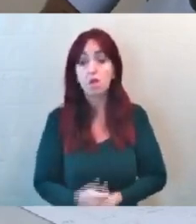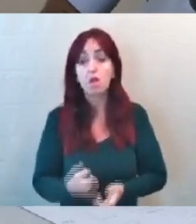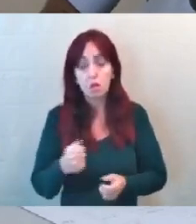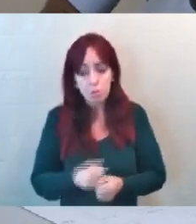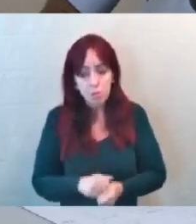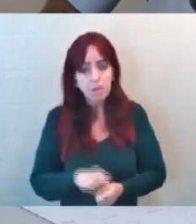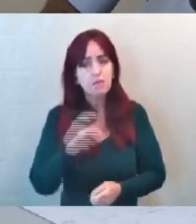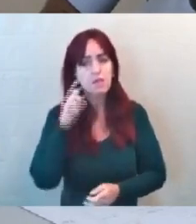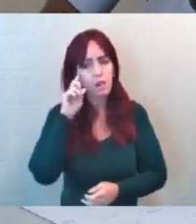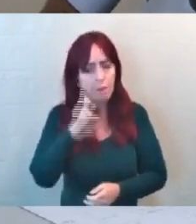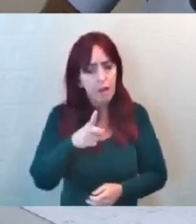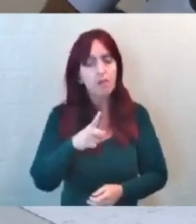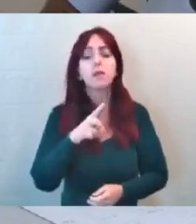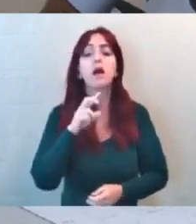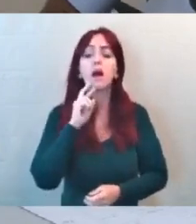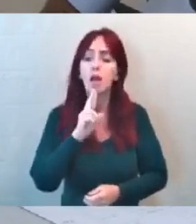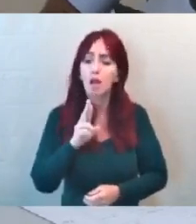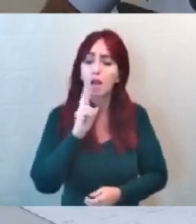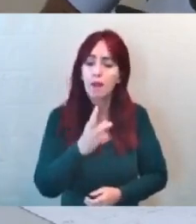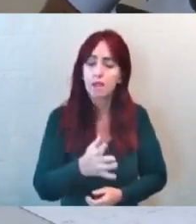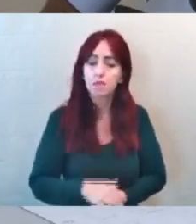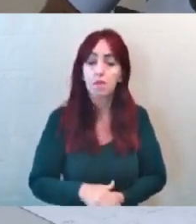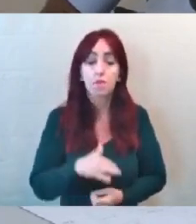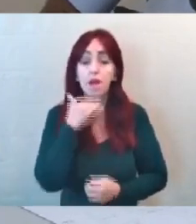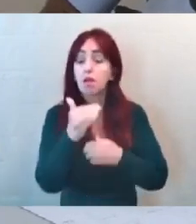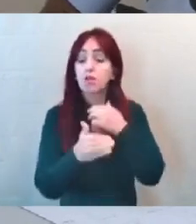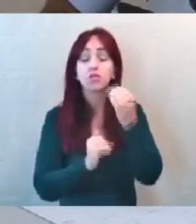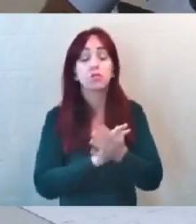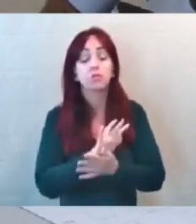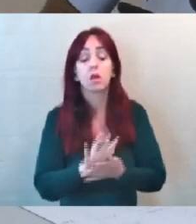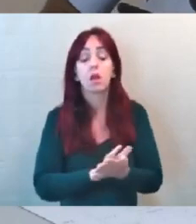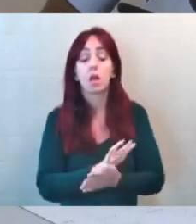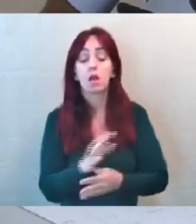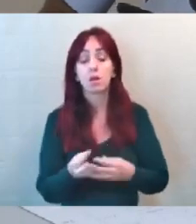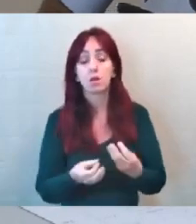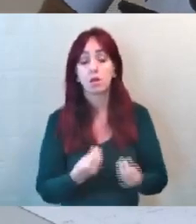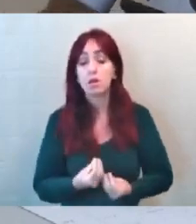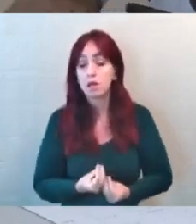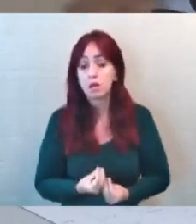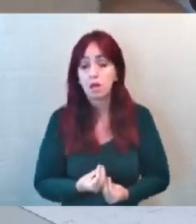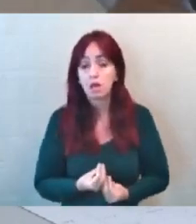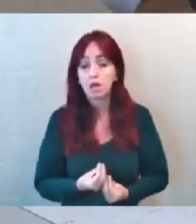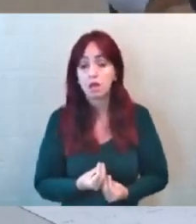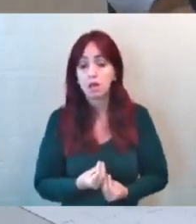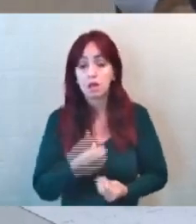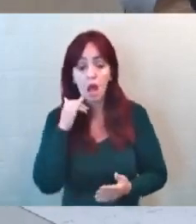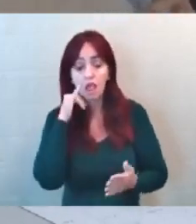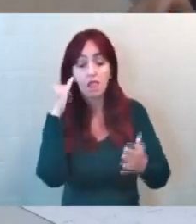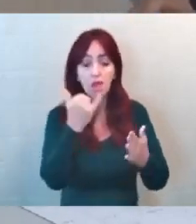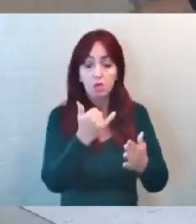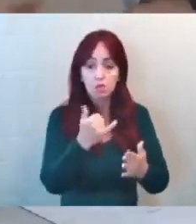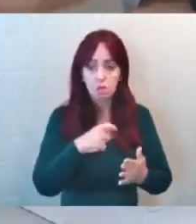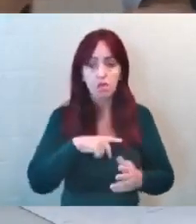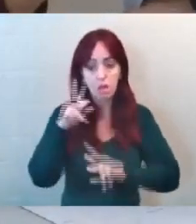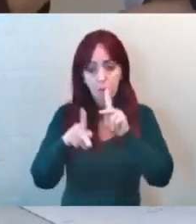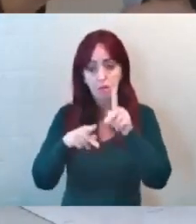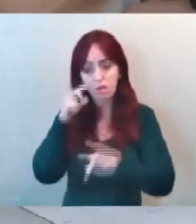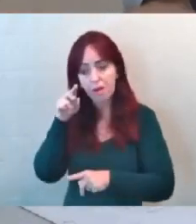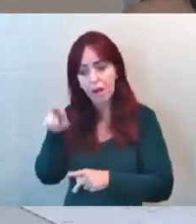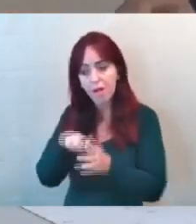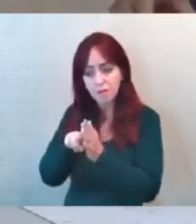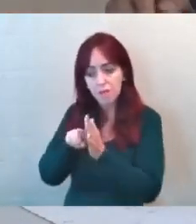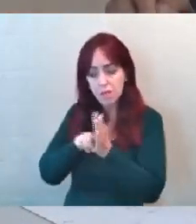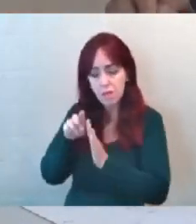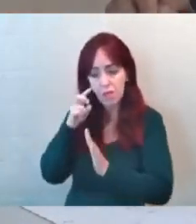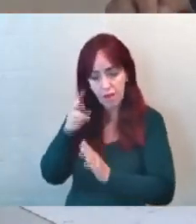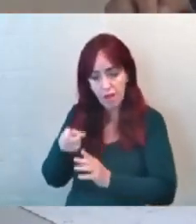da SUMOB. Mas o que está adiantando essas denúncias? Está indo alguém lá fiscalizar? Tem um outro ônibus